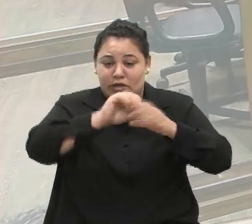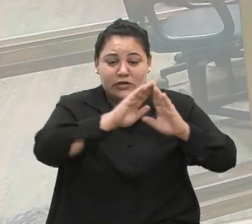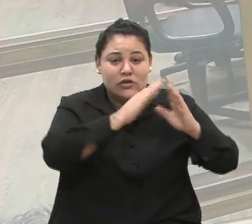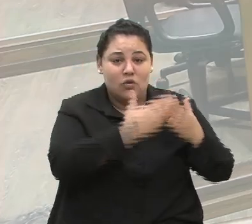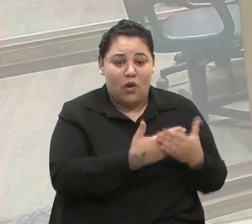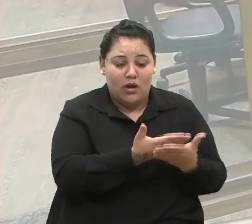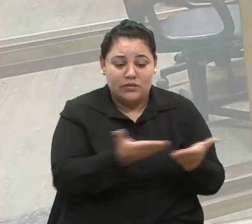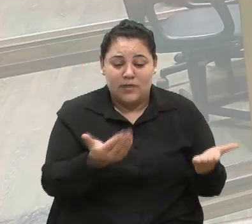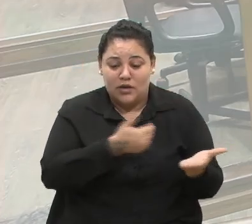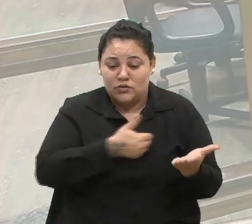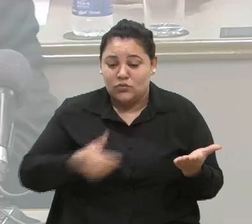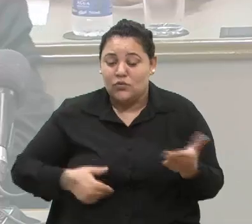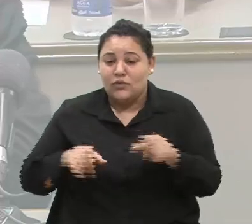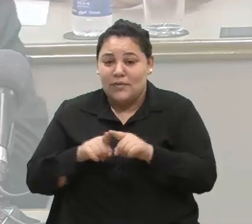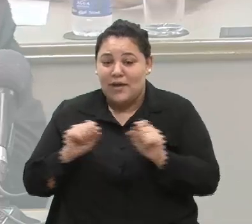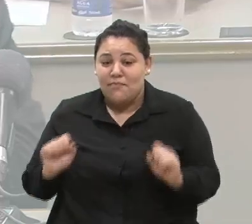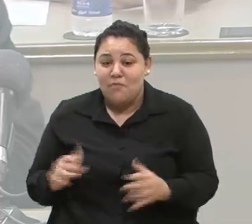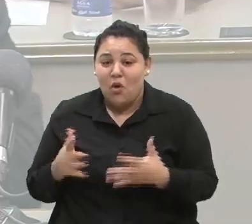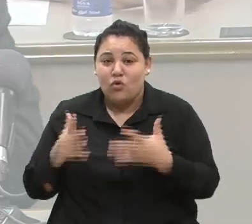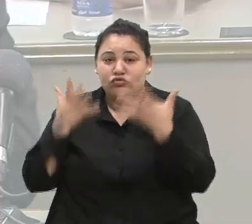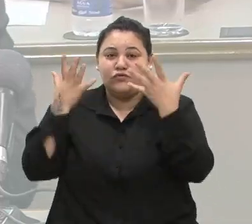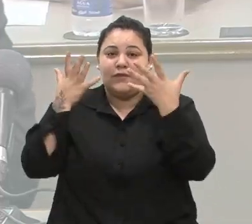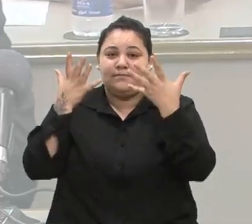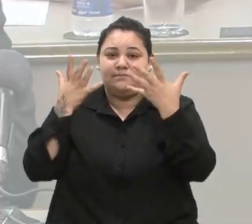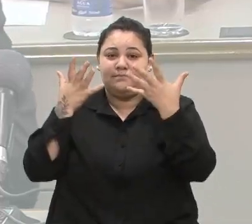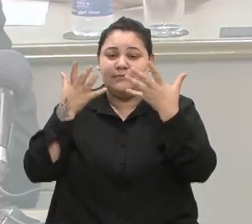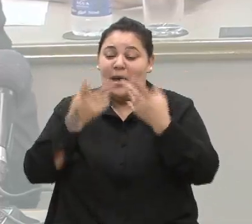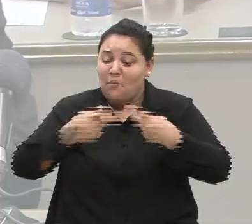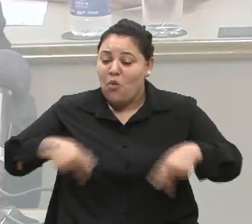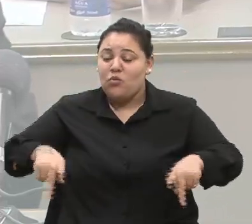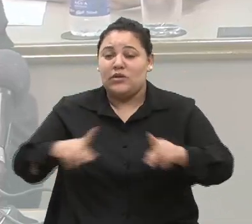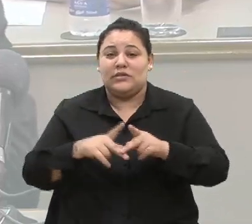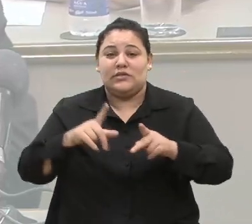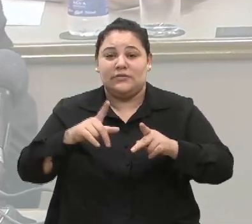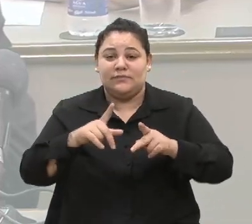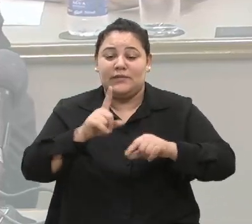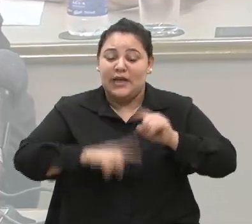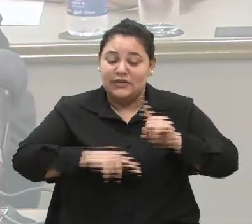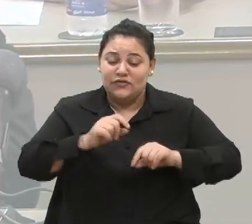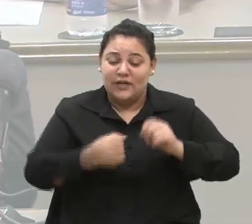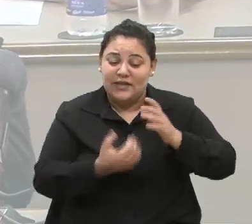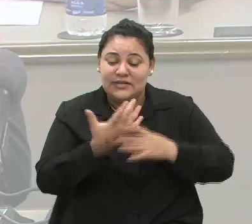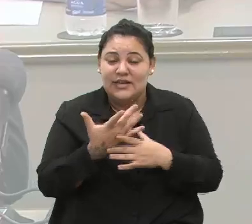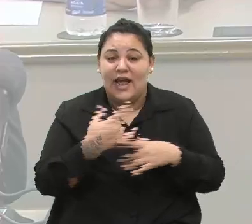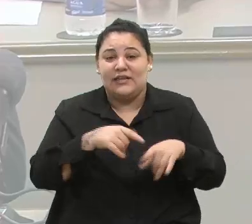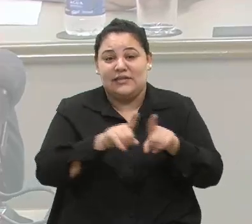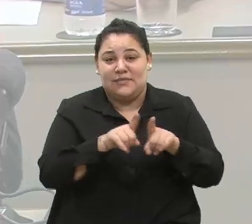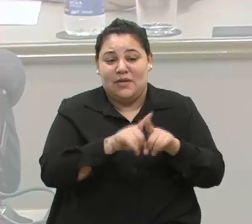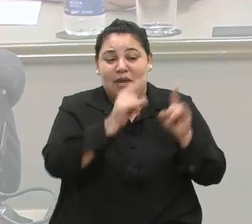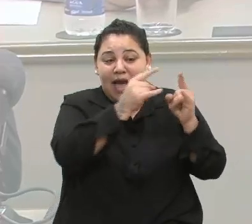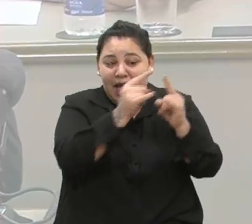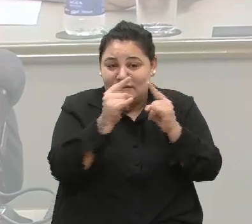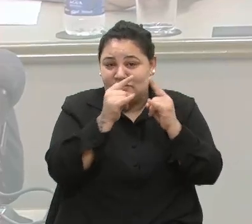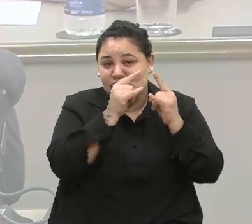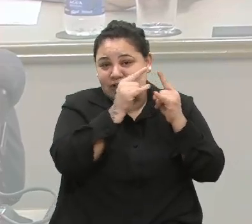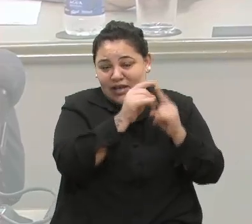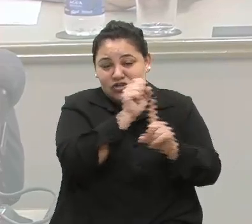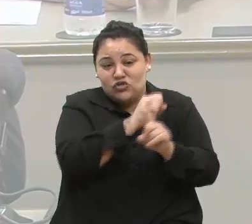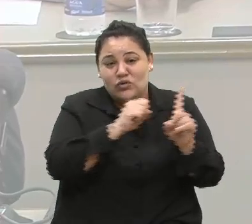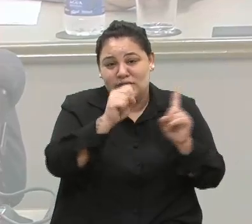públicos e incentivar o engajamento da população nas atividades promovidas pelas entidades de proteção